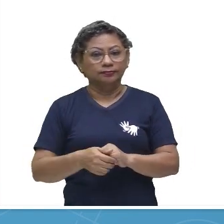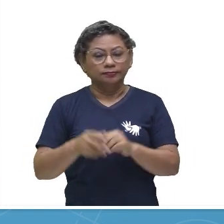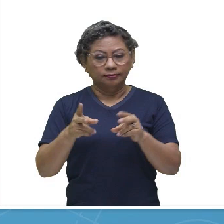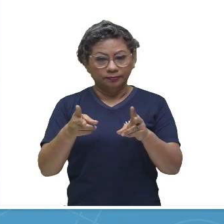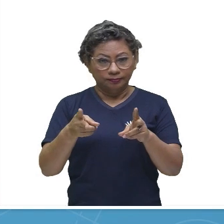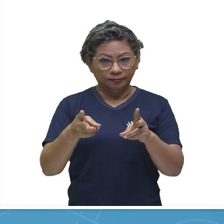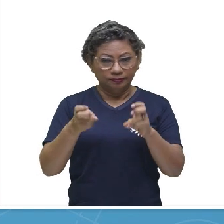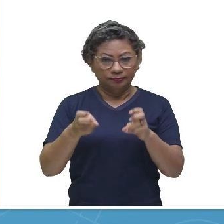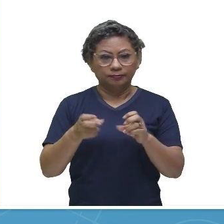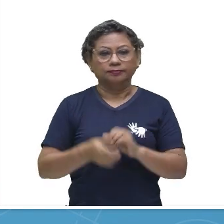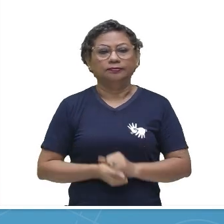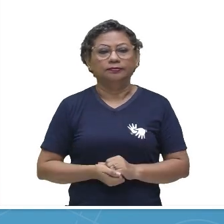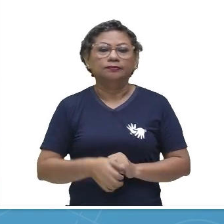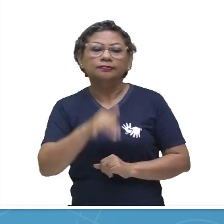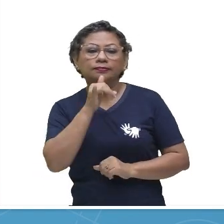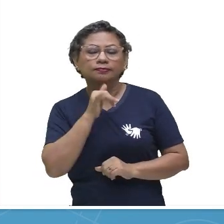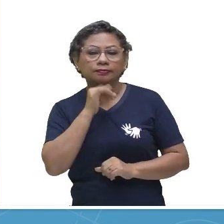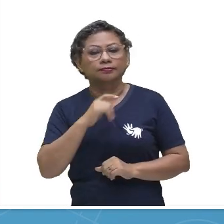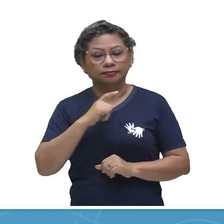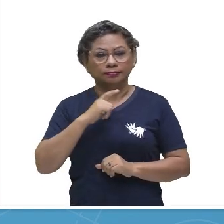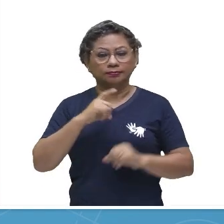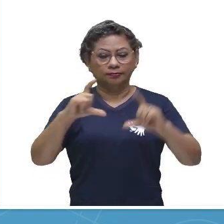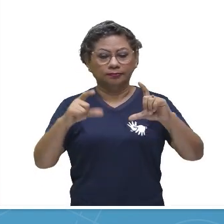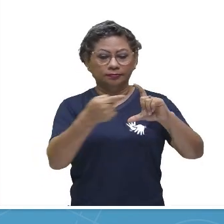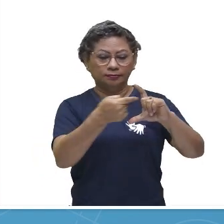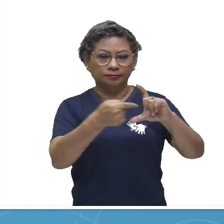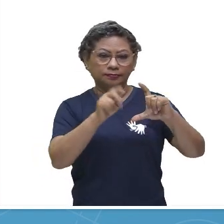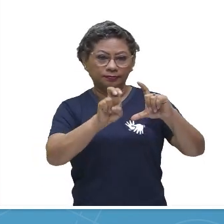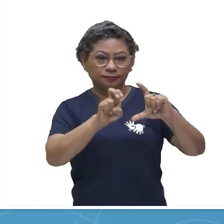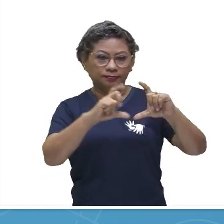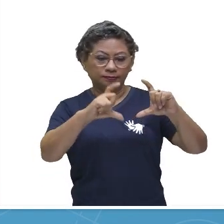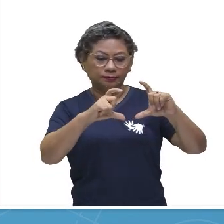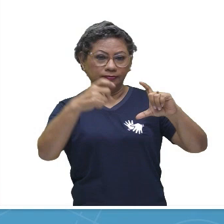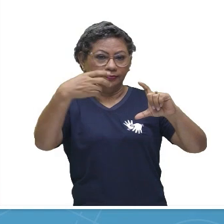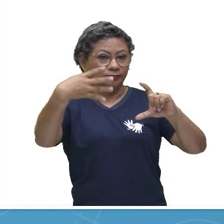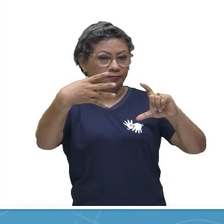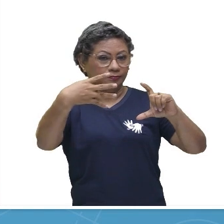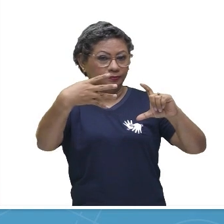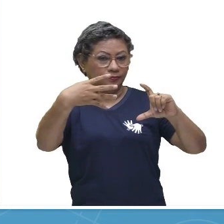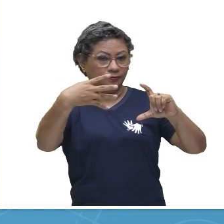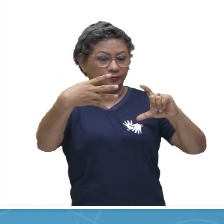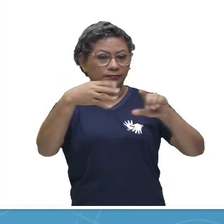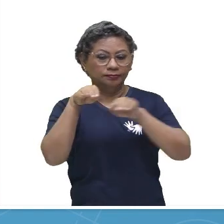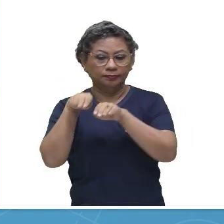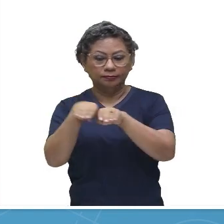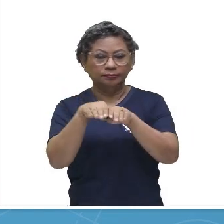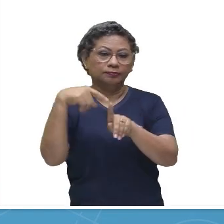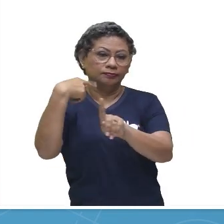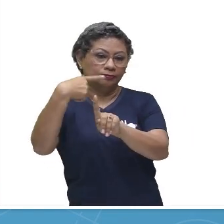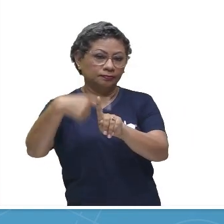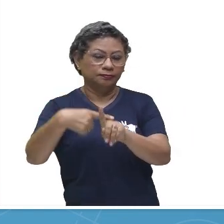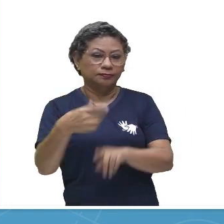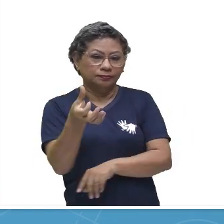igual a mais 625. Detalhe, essa situação, essa regra operacional com sinal, ela é válida se